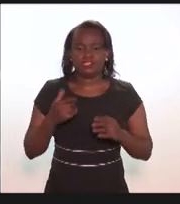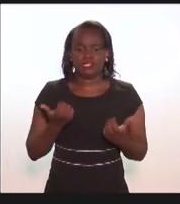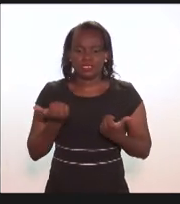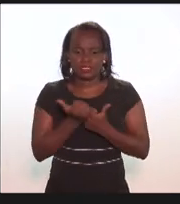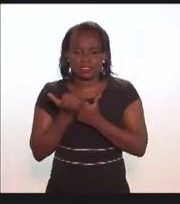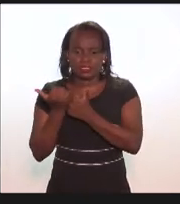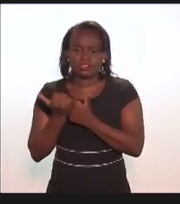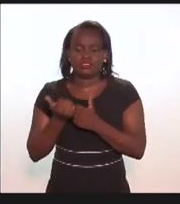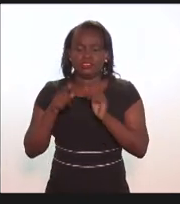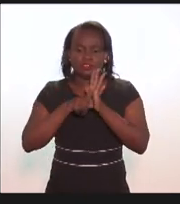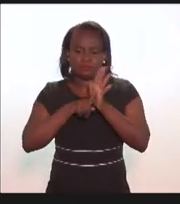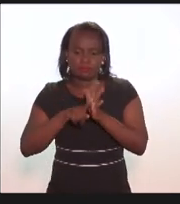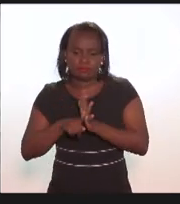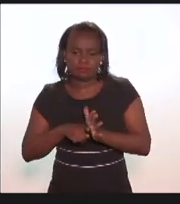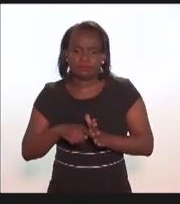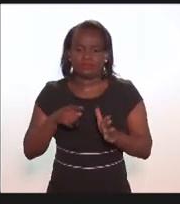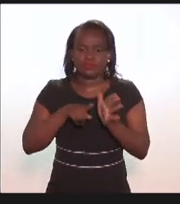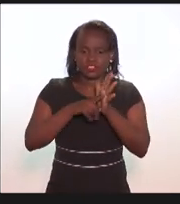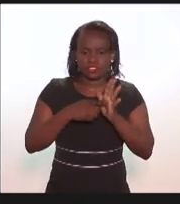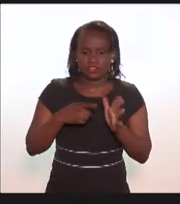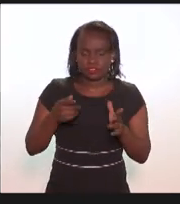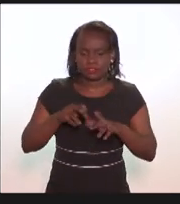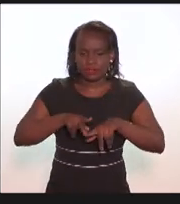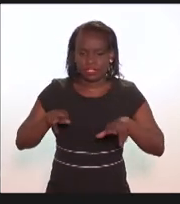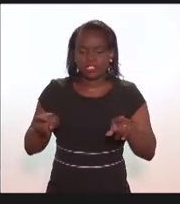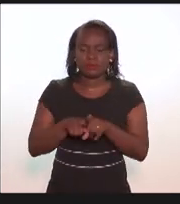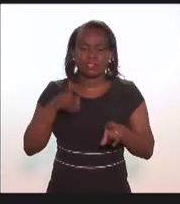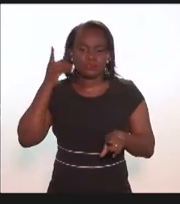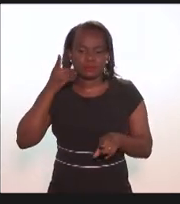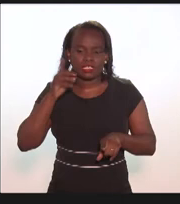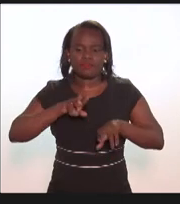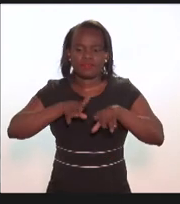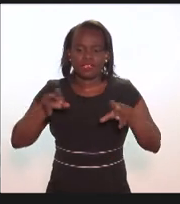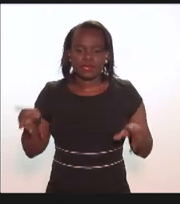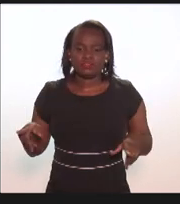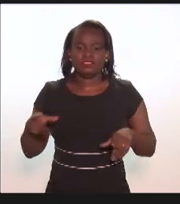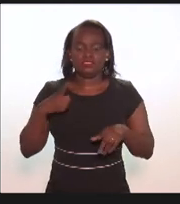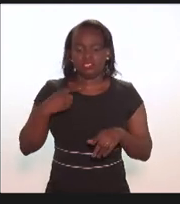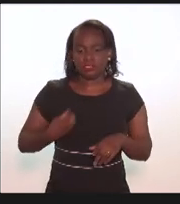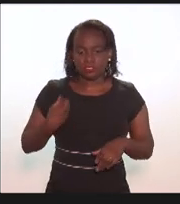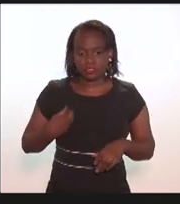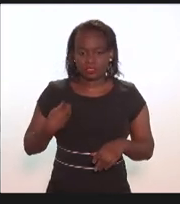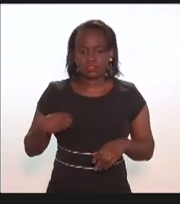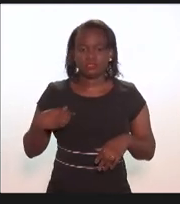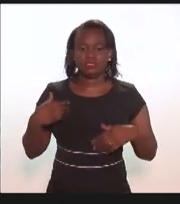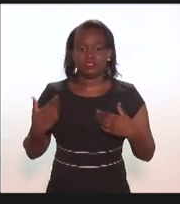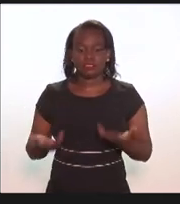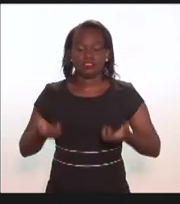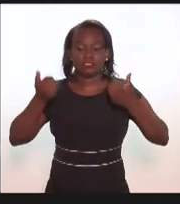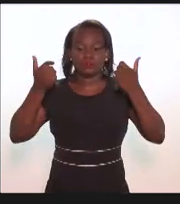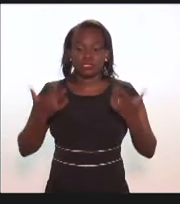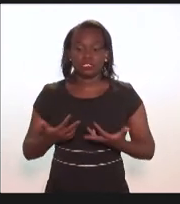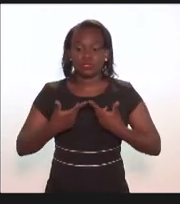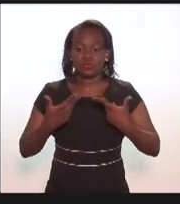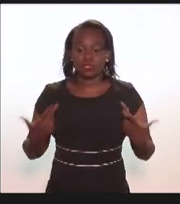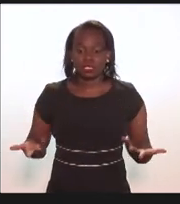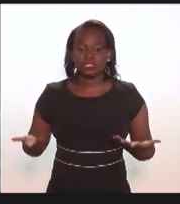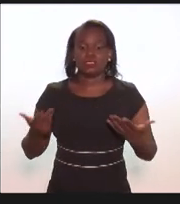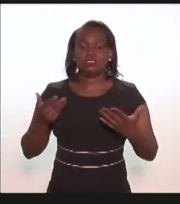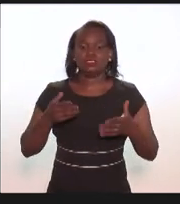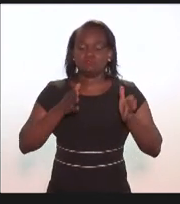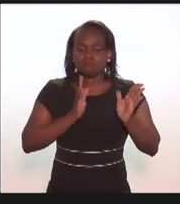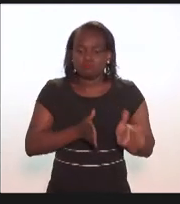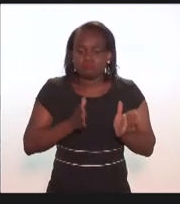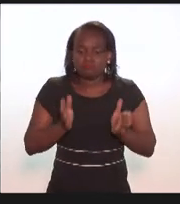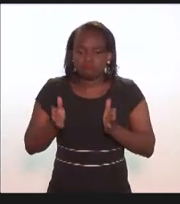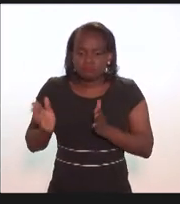assessoria fiscal, como os demais deputados, os deputados aqui presentes, e ir discutir as coisas de forma sistêmica,